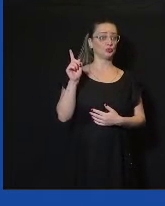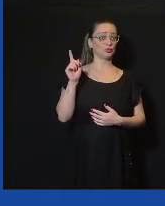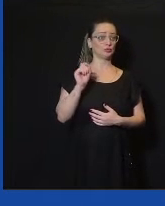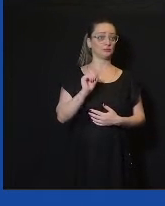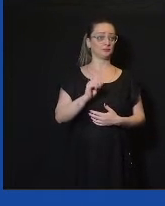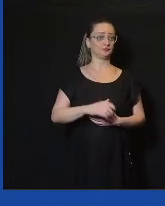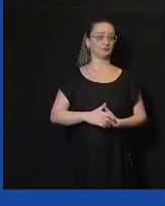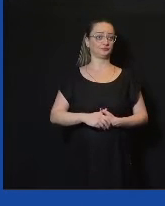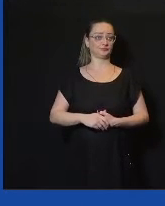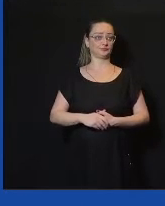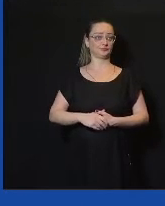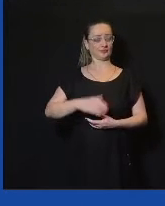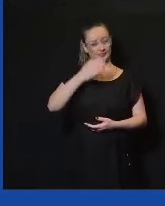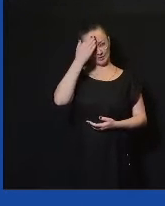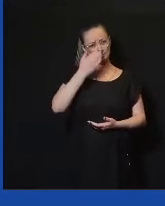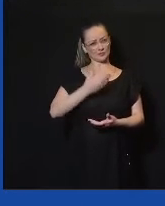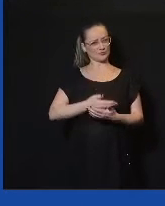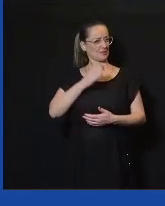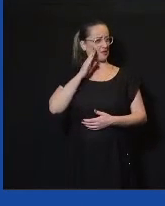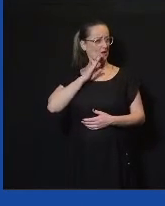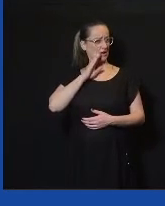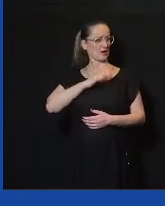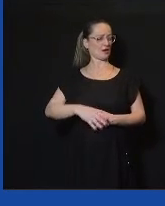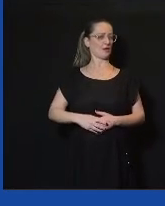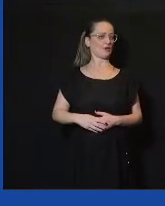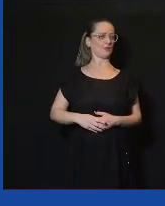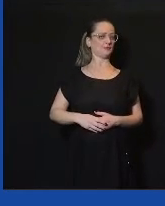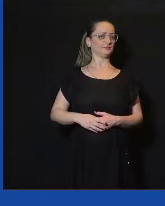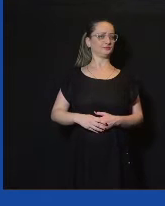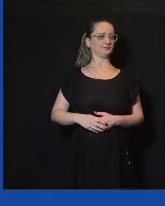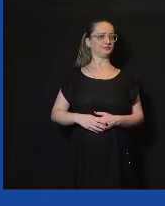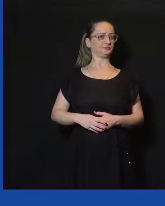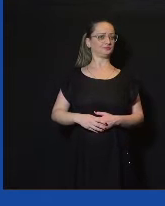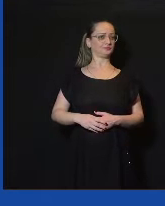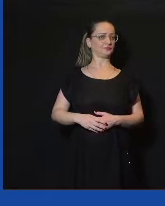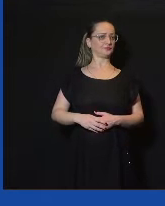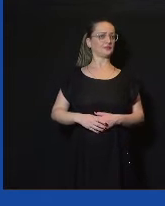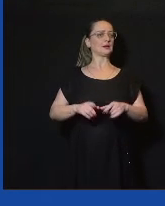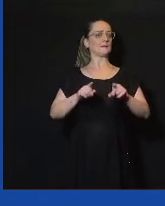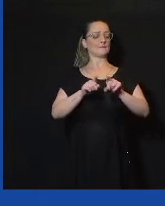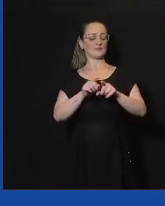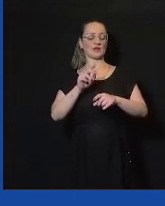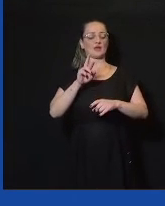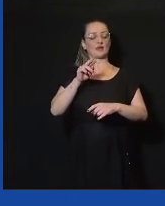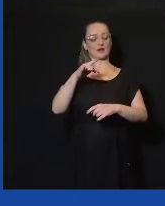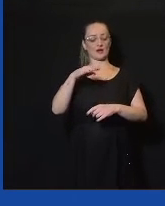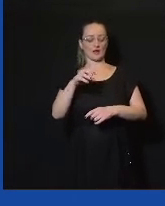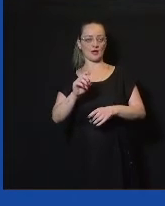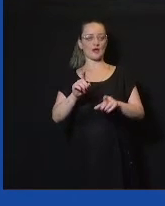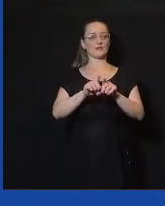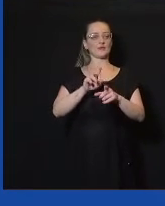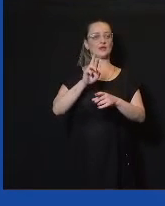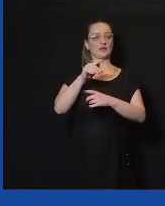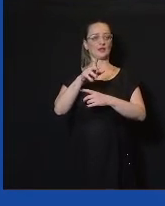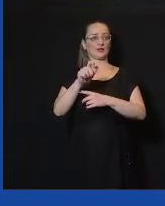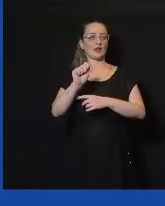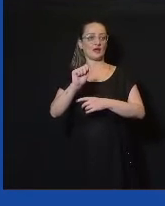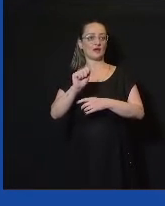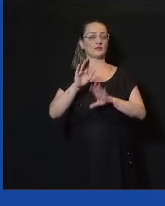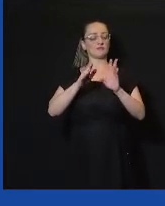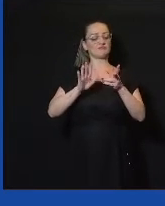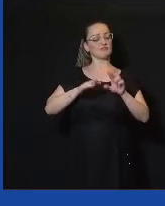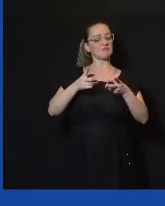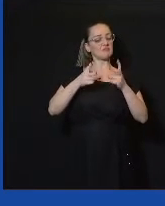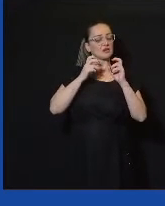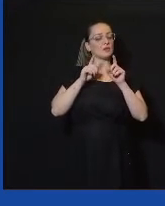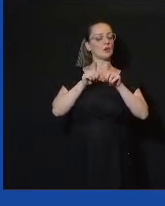eu acho que o que foi bacana também, Rafael, e aí eu acho que Renato e Renata também, não sei como é que eles perceberam isso, é